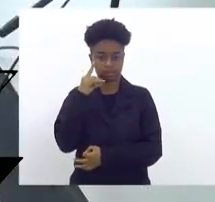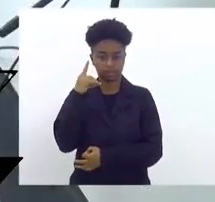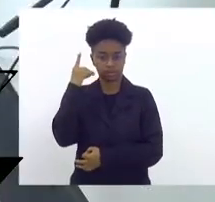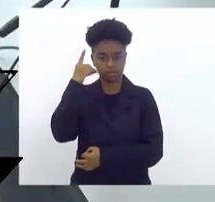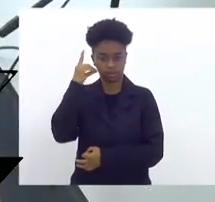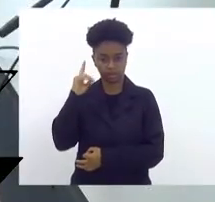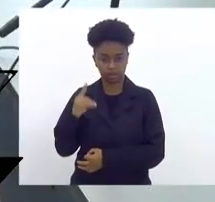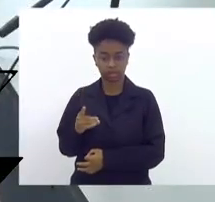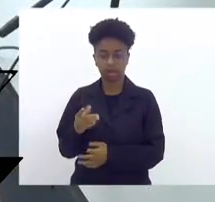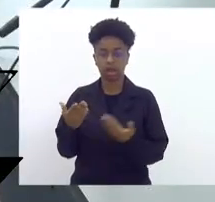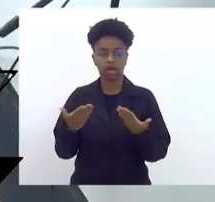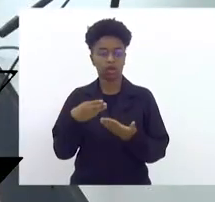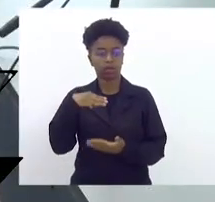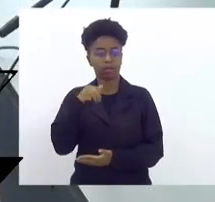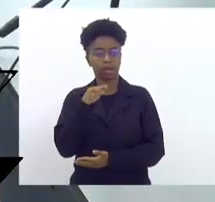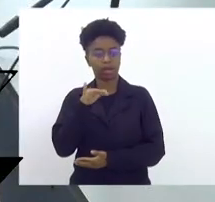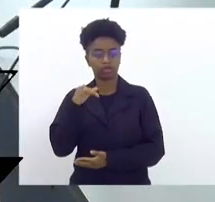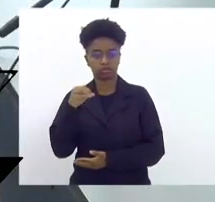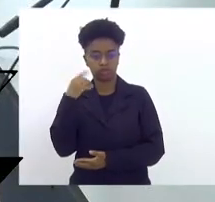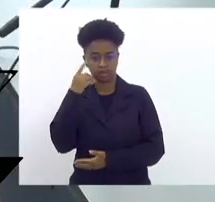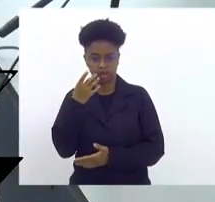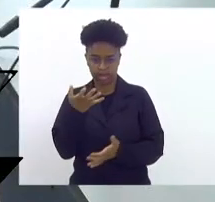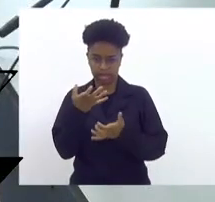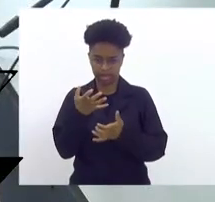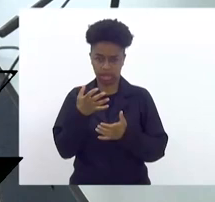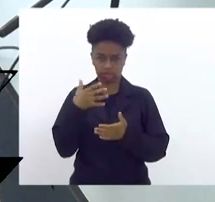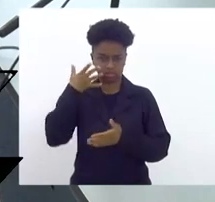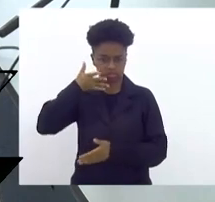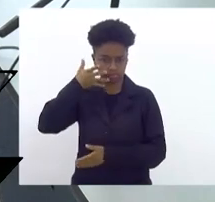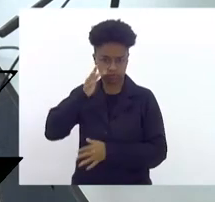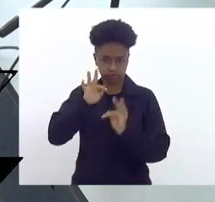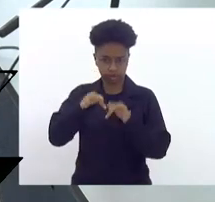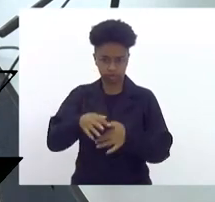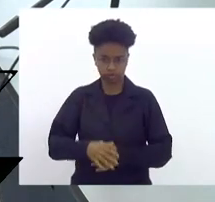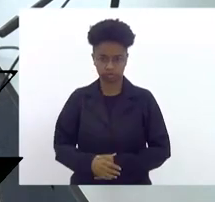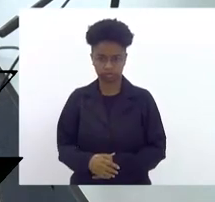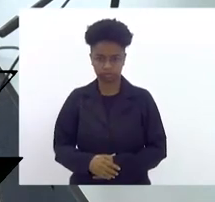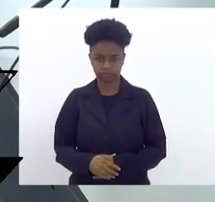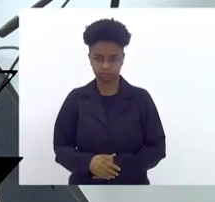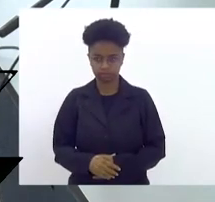Deputado Márcio Gualberto gostaria de fazer alguma consideração final